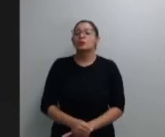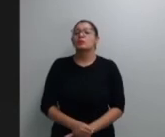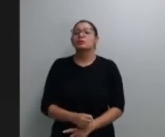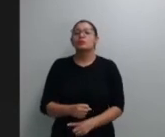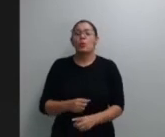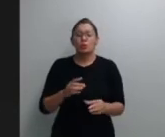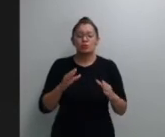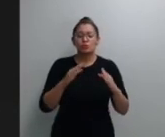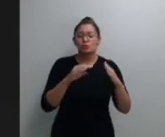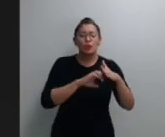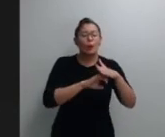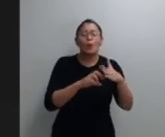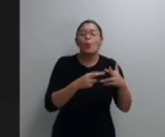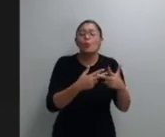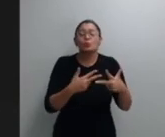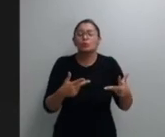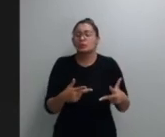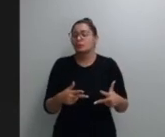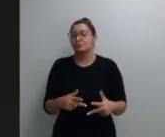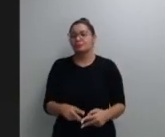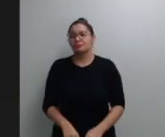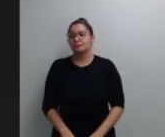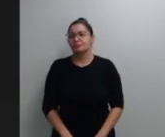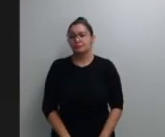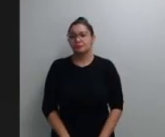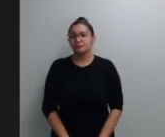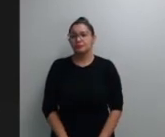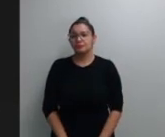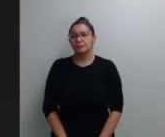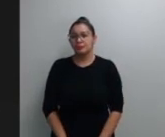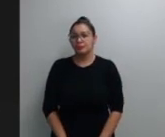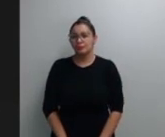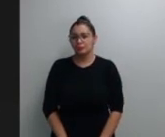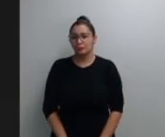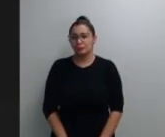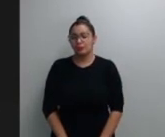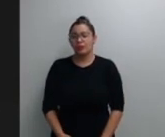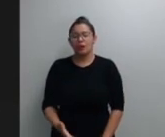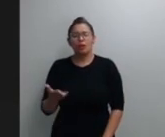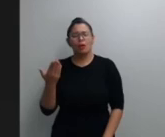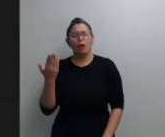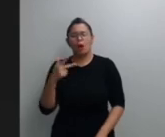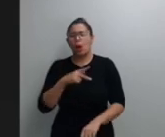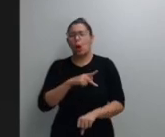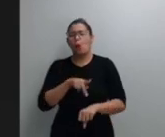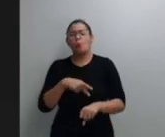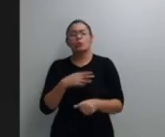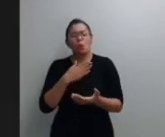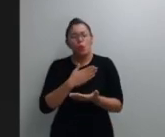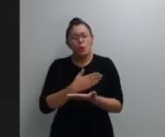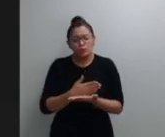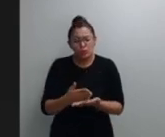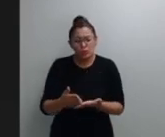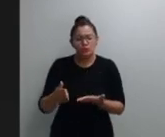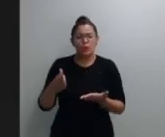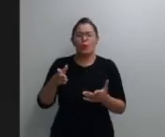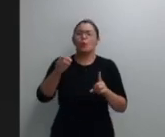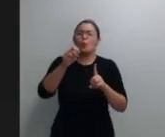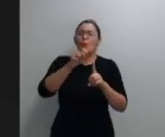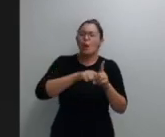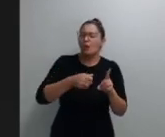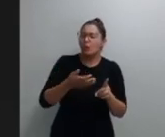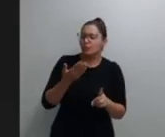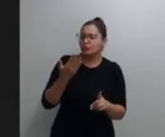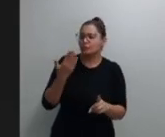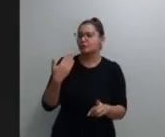com o ato de adquisição do controle acionário lá em Nova Iorque aconteceu meses então esse é o ponto que eu